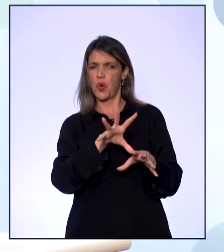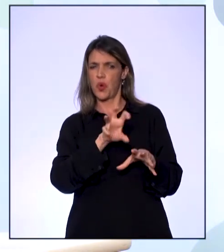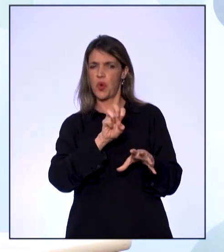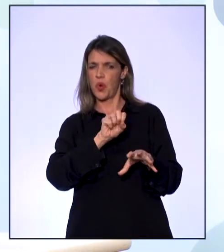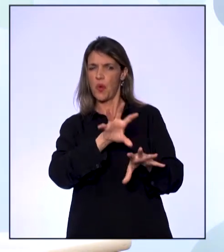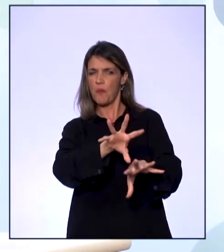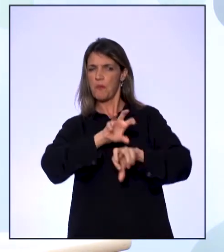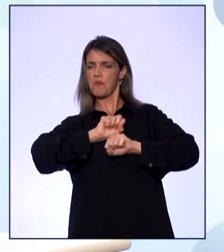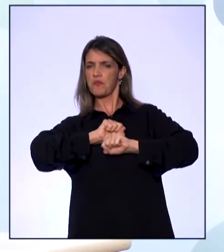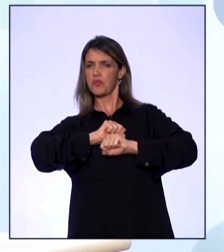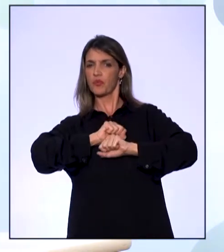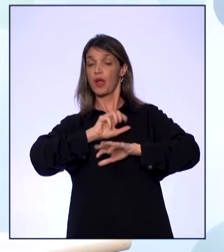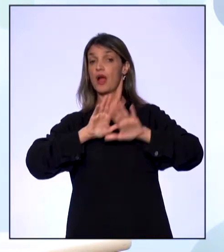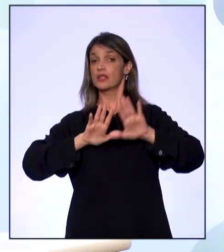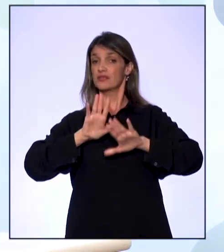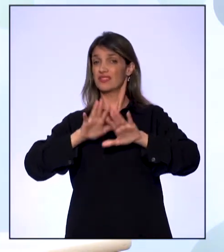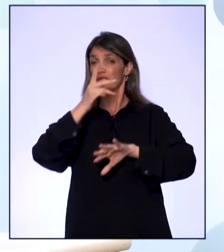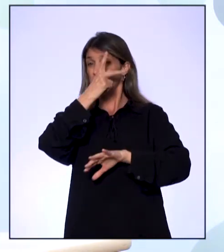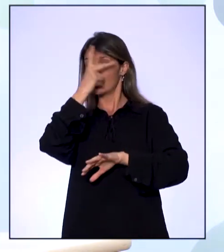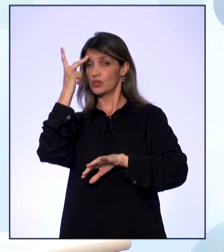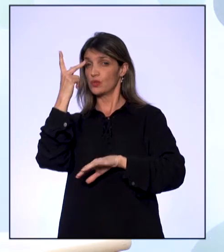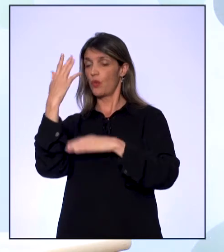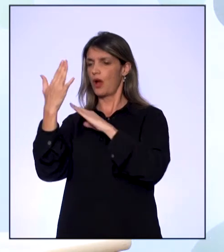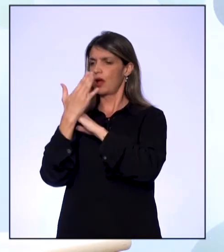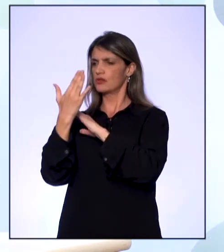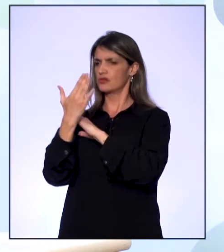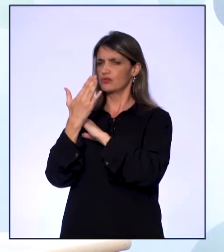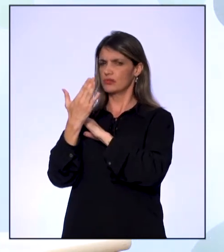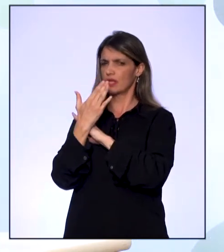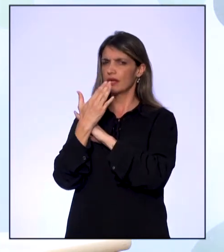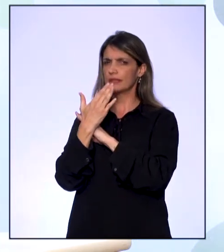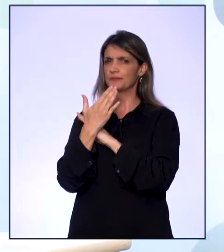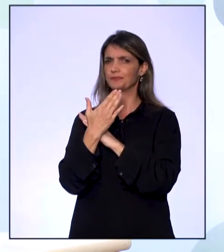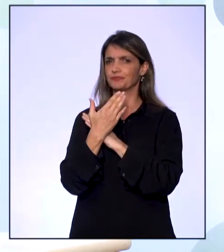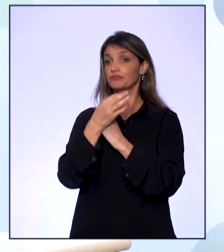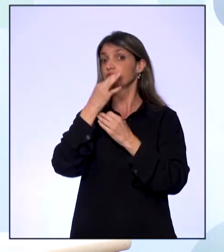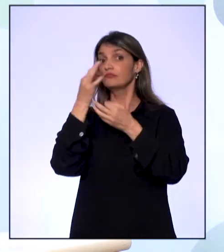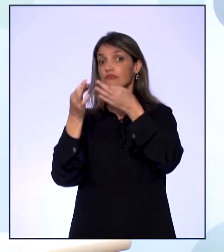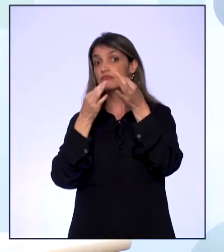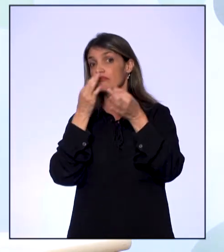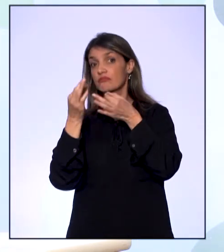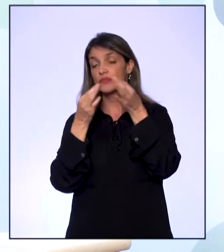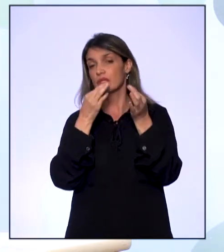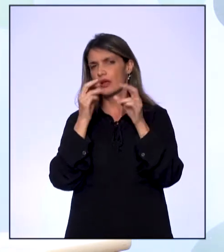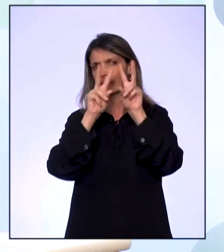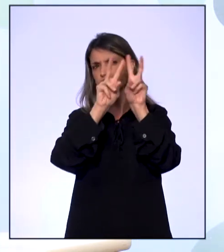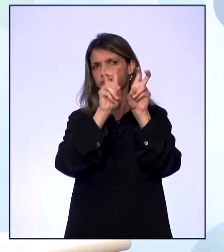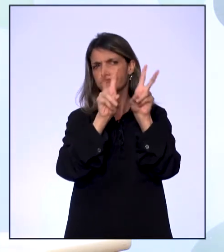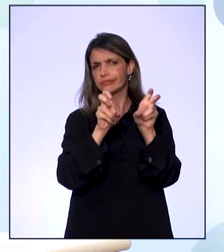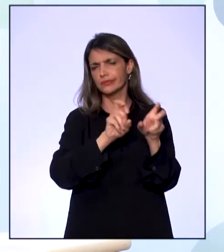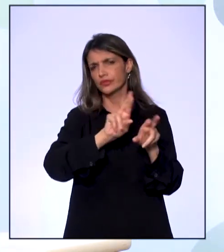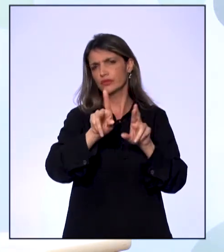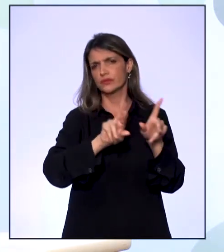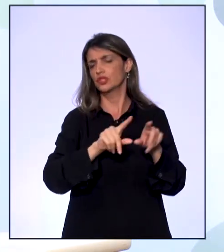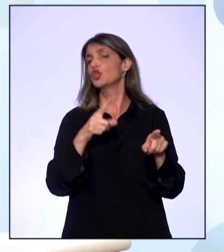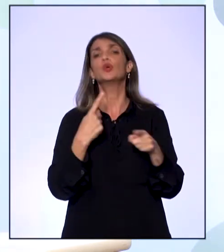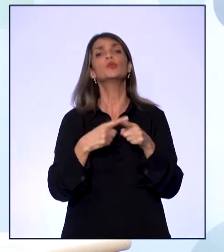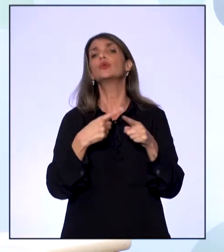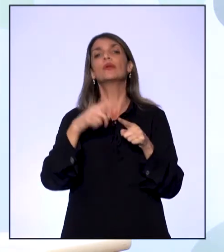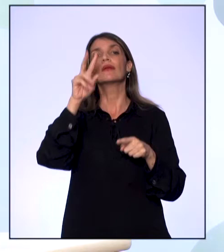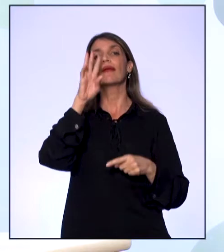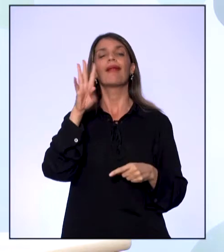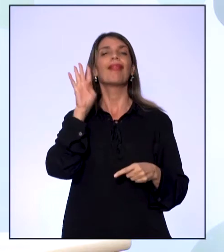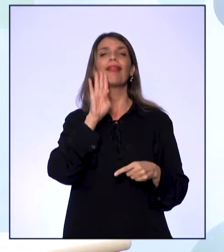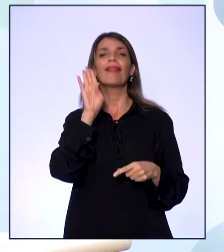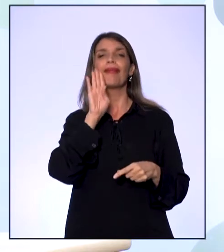vida. E a gente tem pessoas que vão ajudar a gente a formular certas opiniões sobre determinados temas. E por que isso é legal pensar